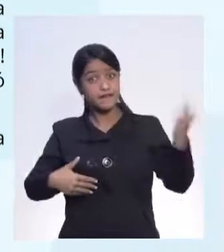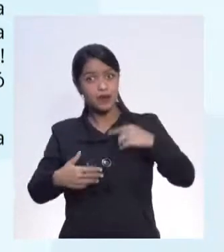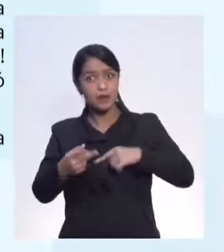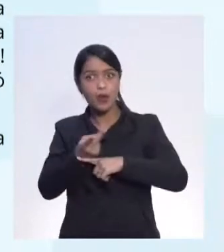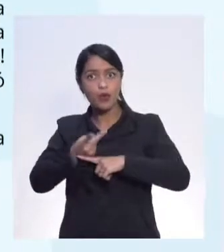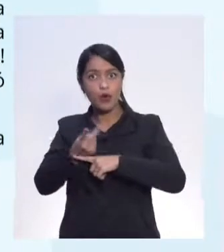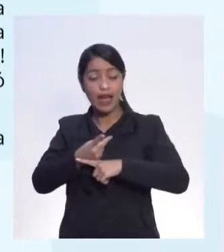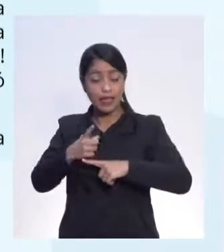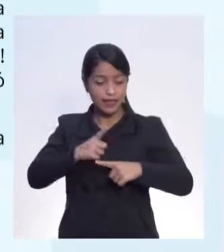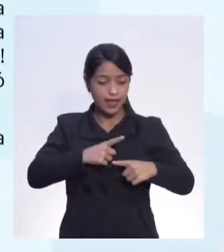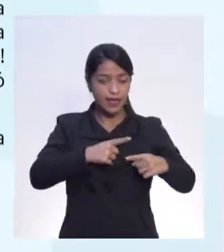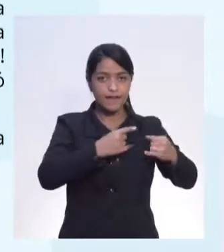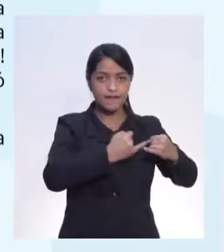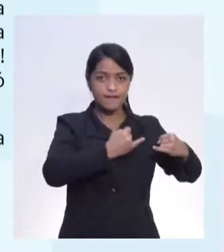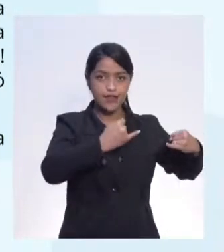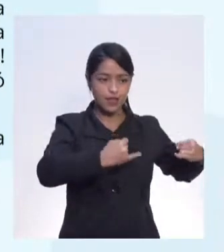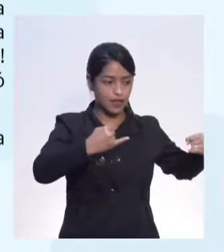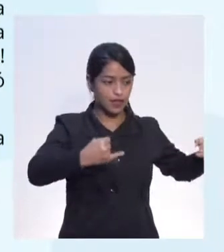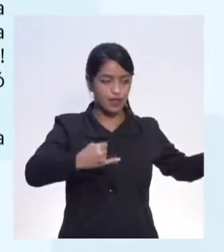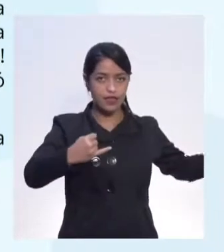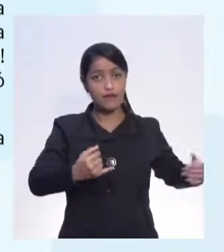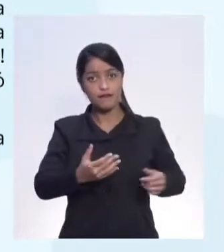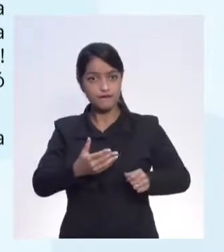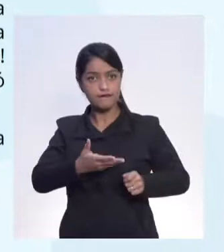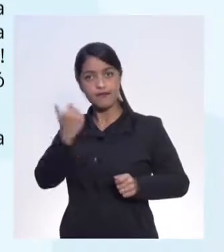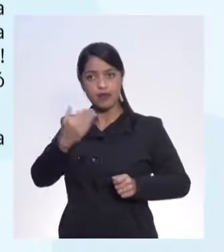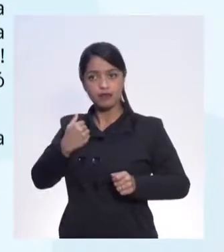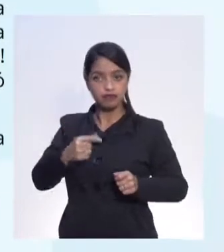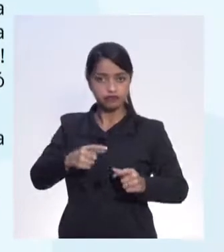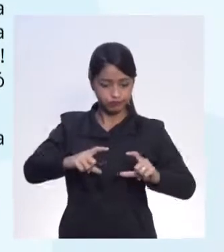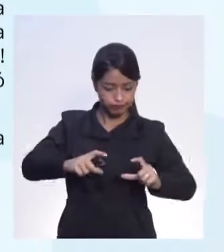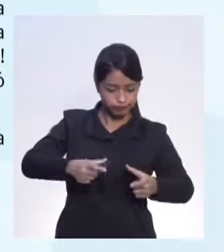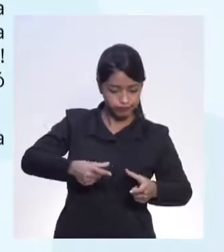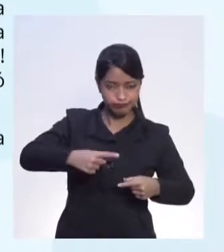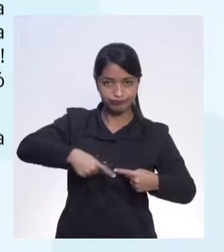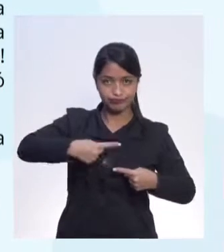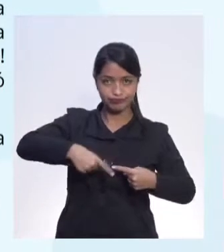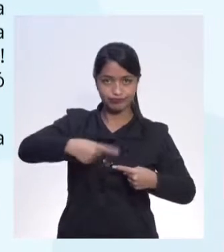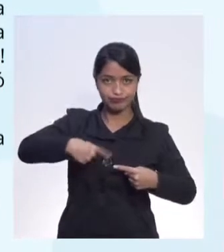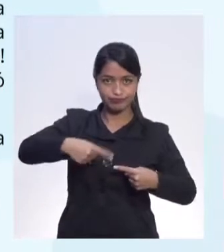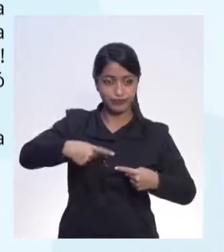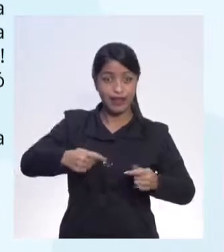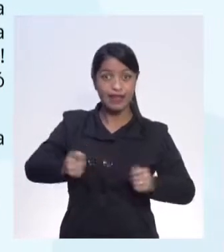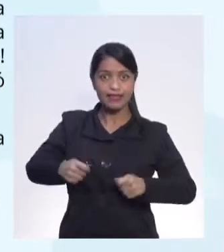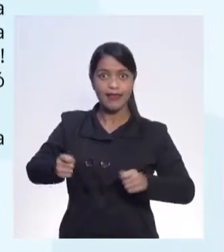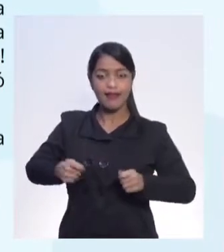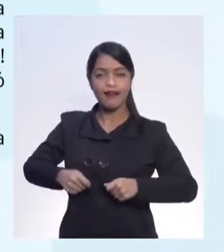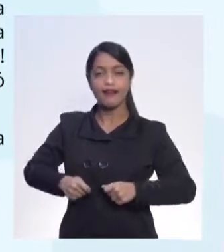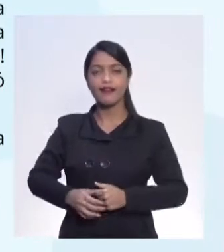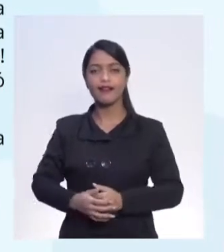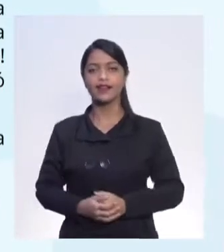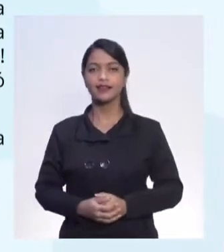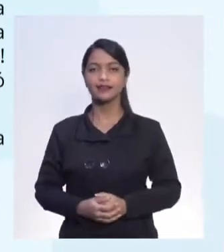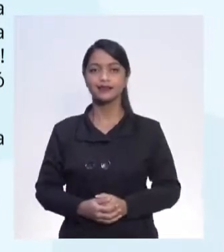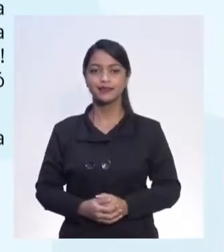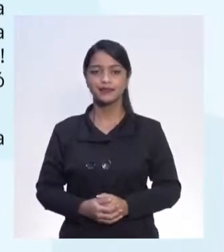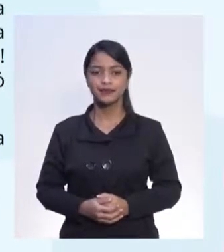ainda temos, disse Emília, examinando o carretel. Há de dar.